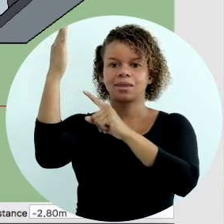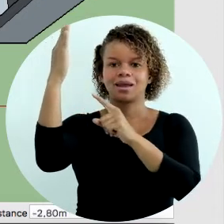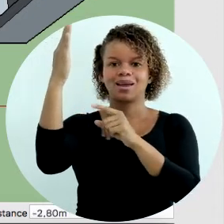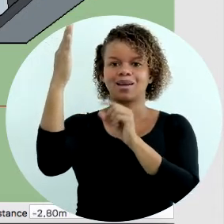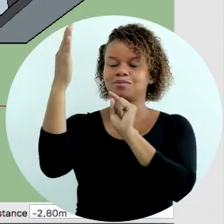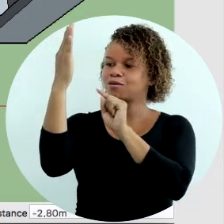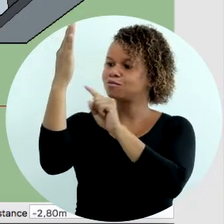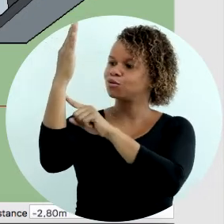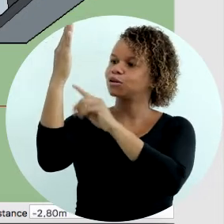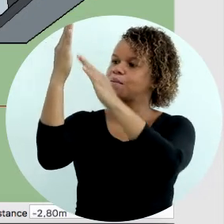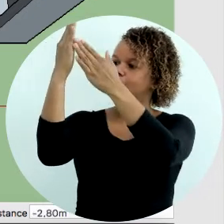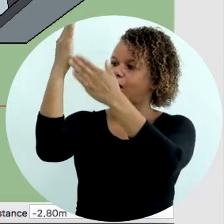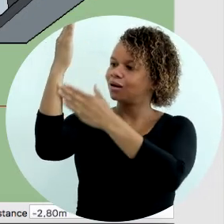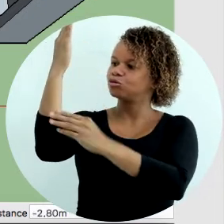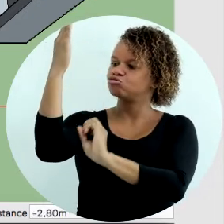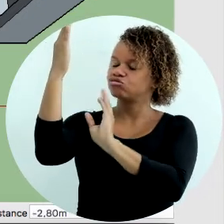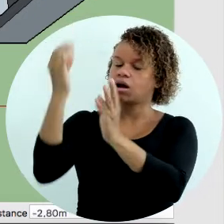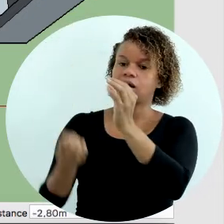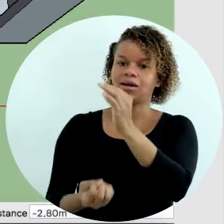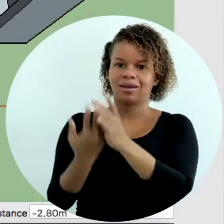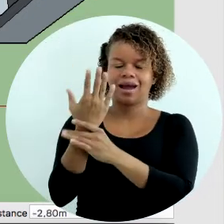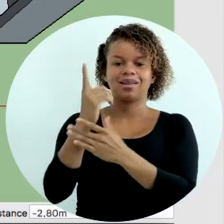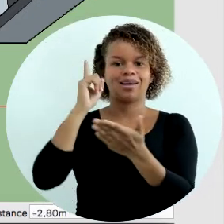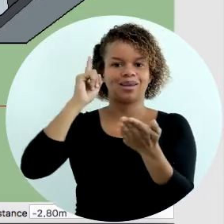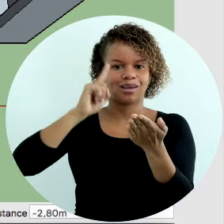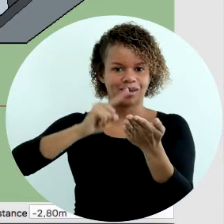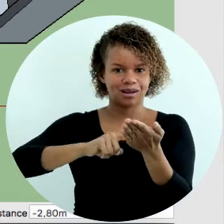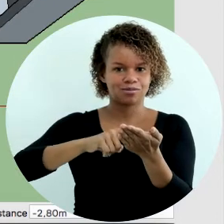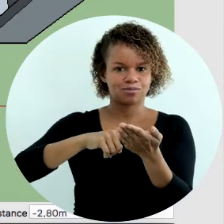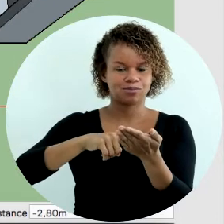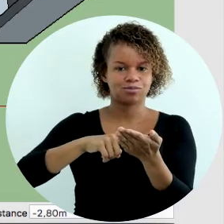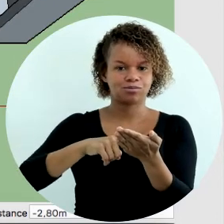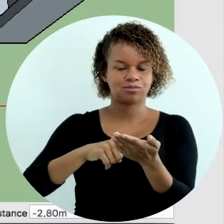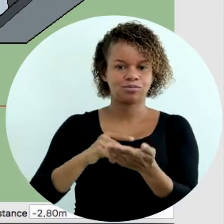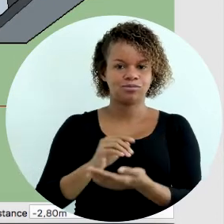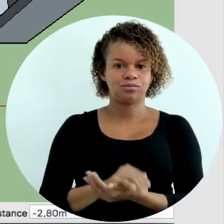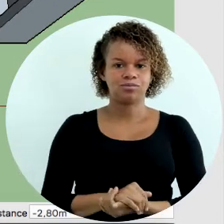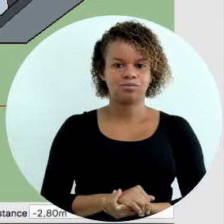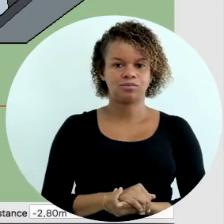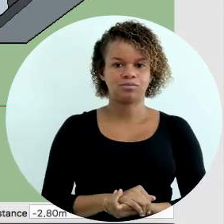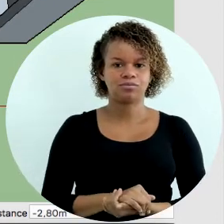extrusão para um ponto da parede que já foi criada e clico.